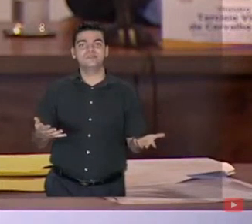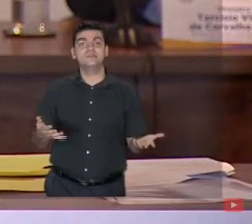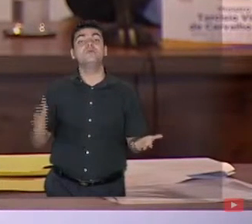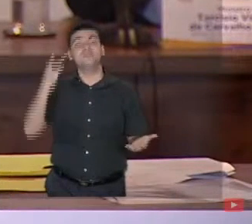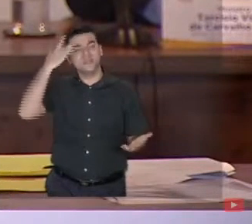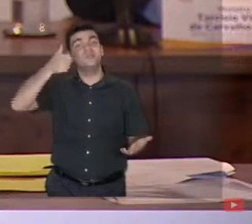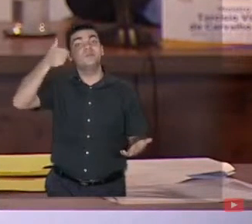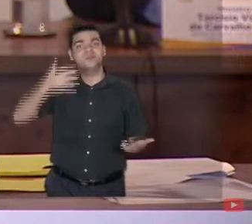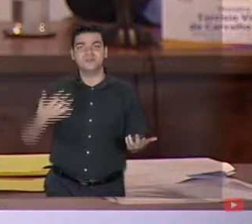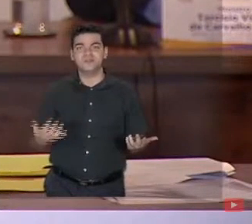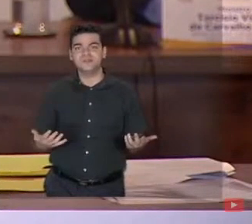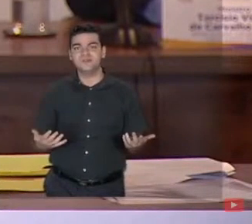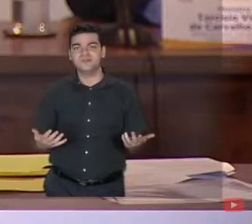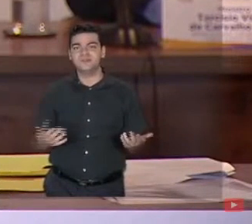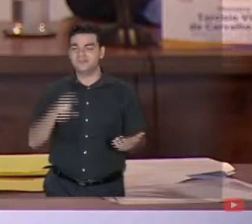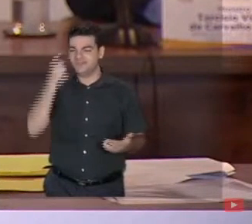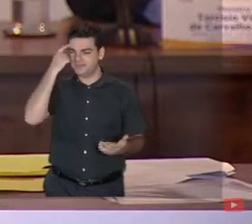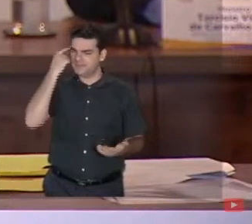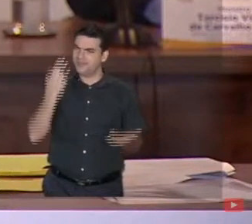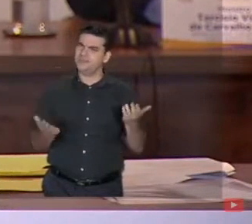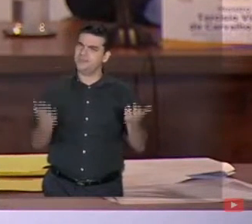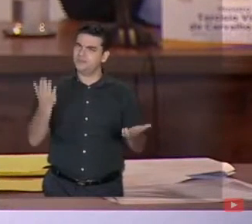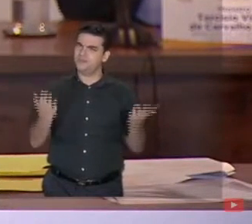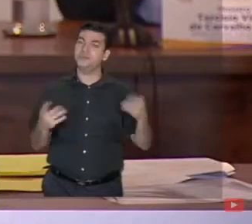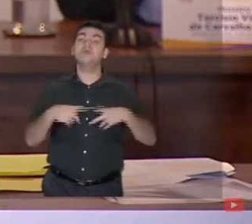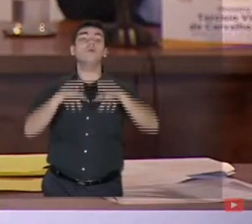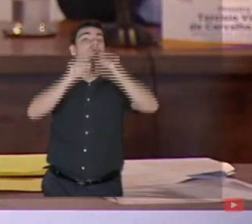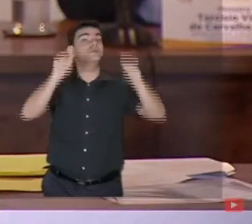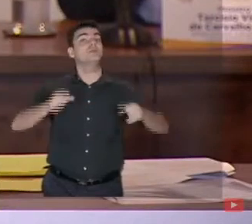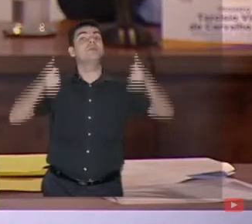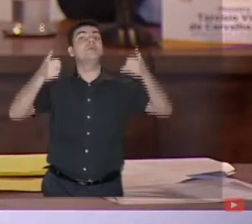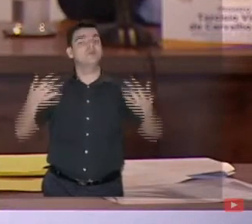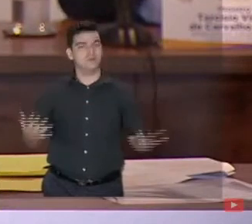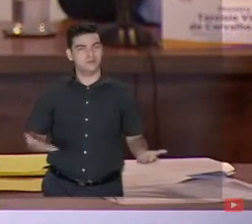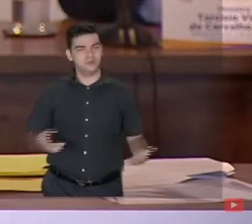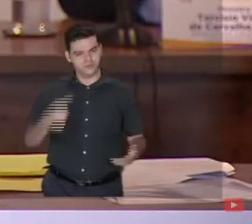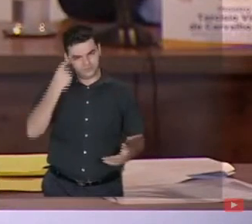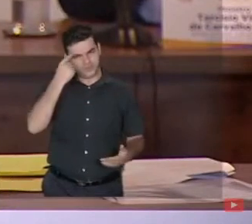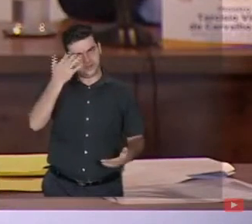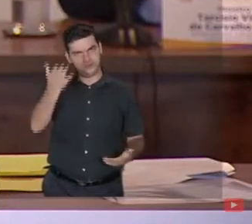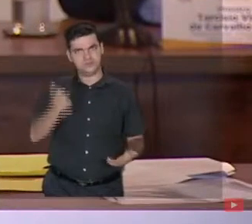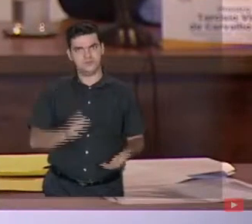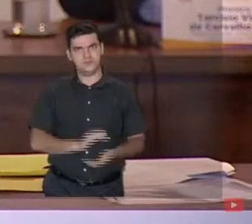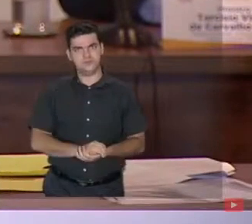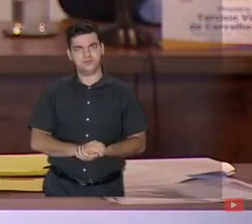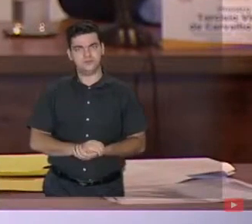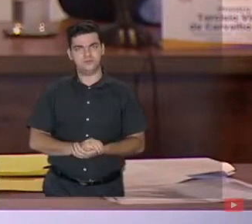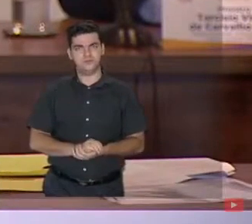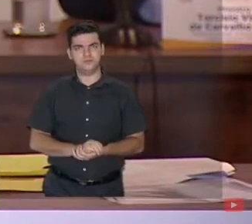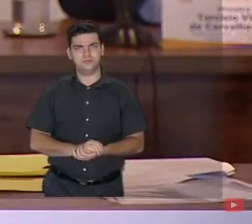questão de colocar na balança e ver qual é o sistema que a gente prefere.